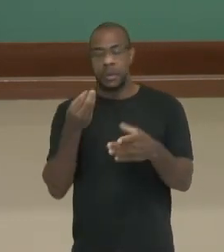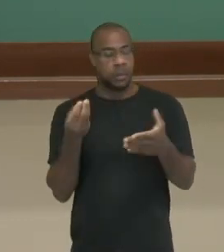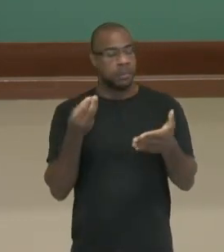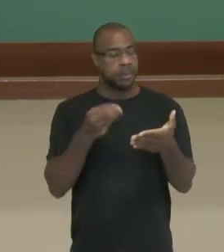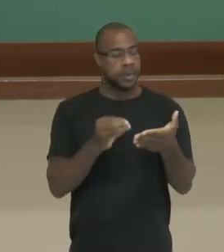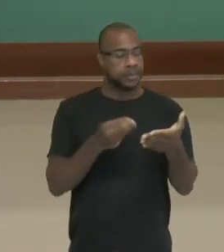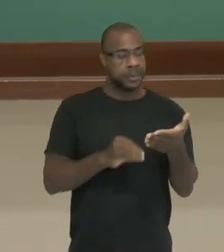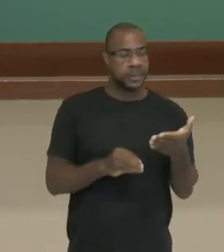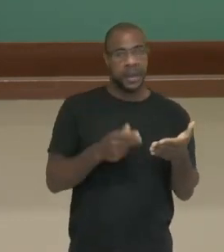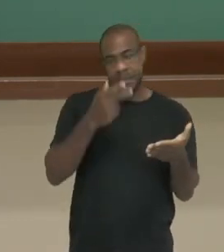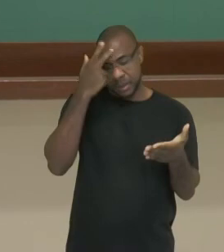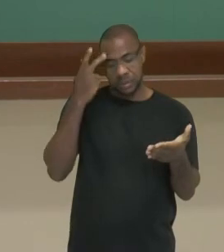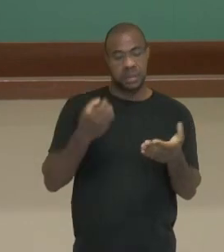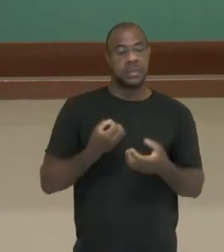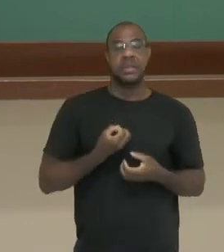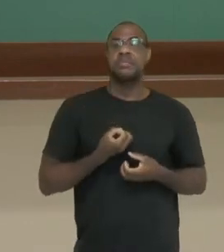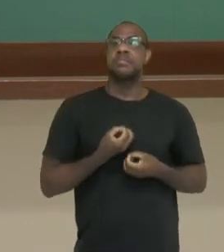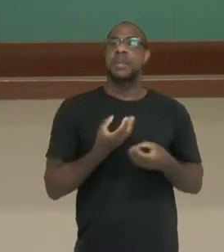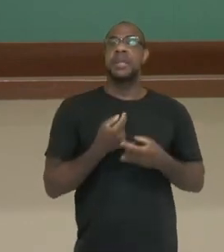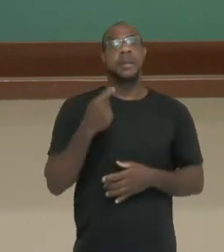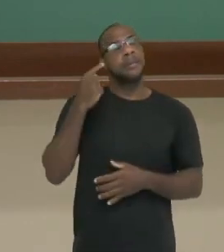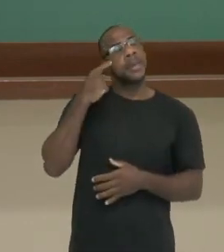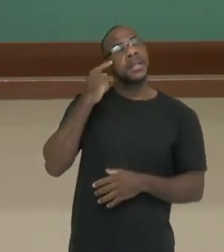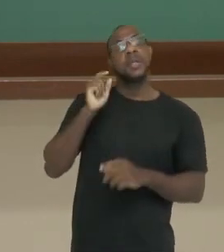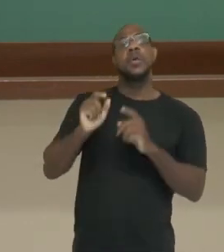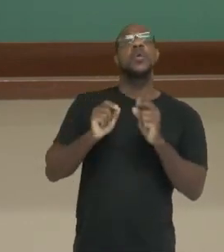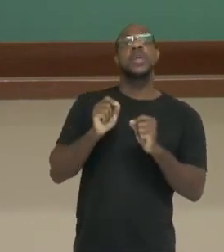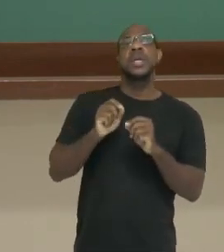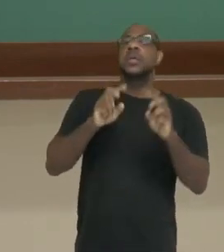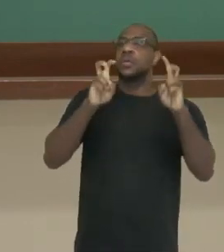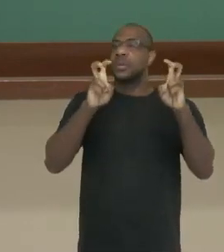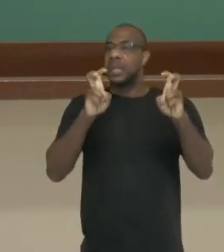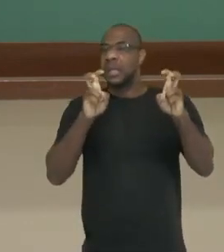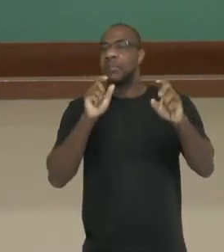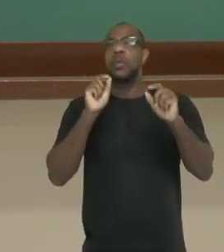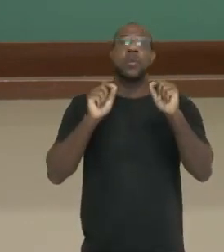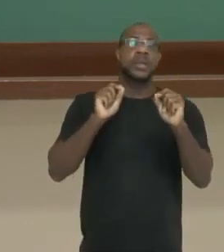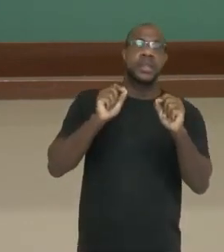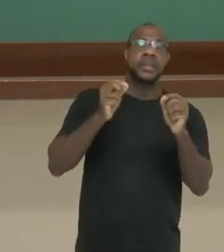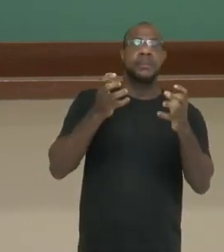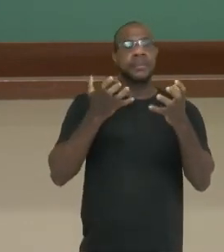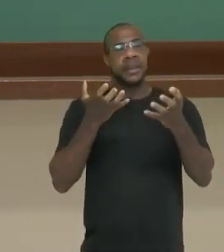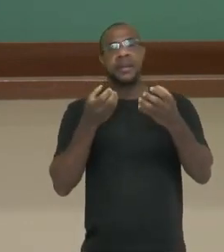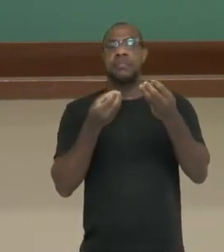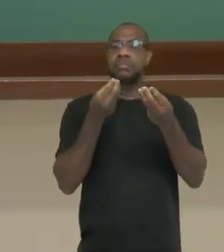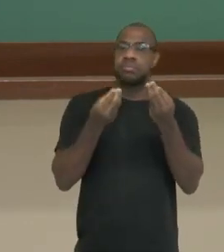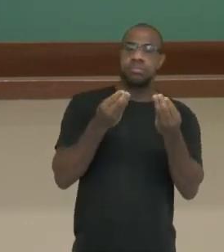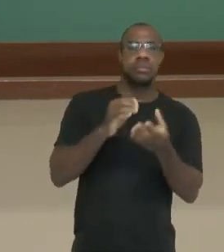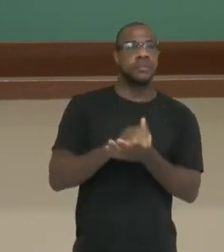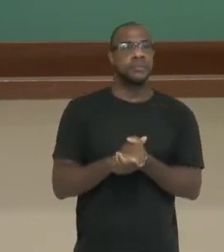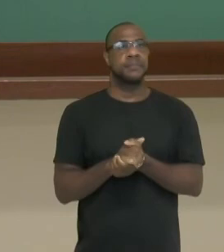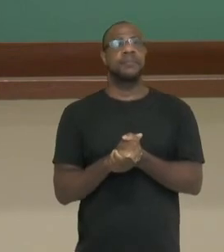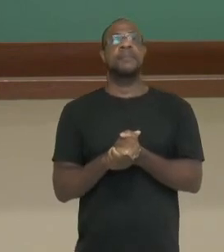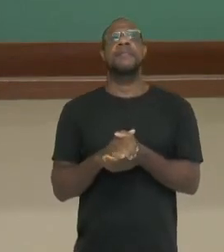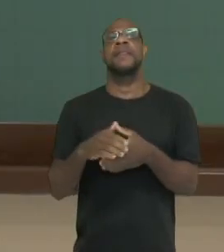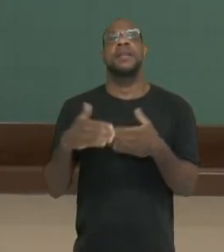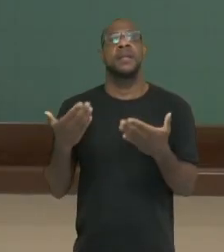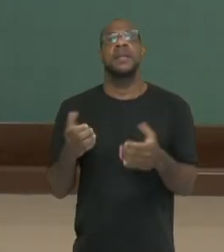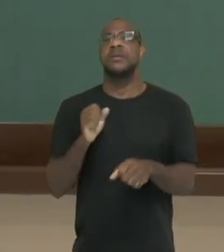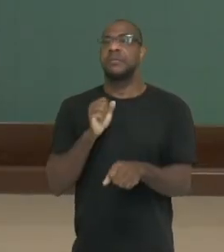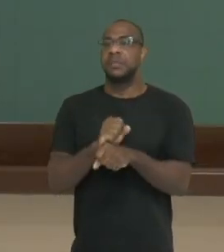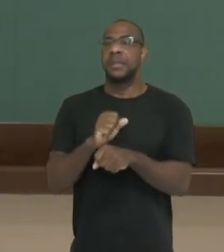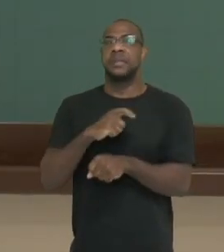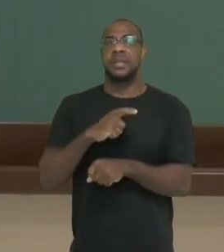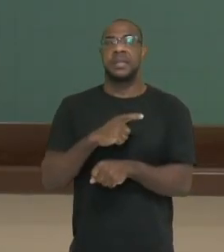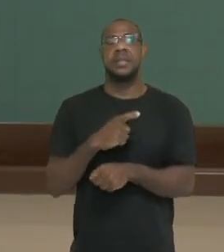pessoa que está se expressando pensa a respeito do tema, do assunto que está sendo tratado, ok? Então, espero que